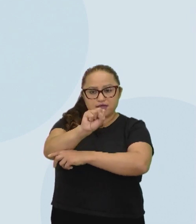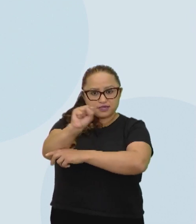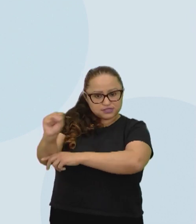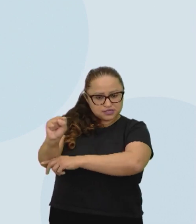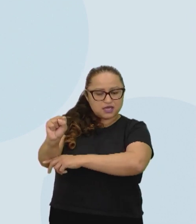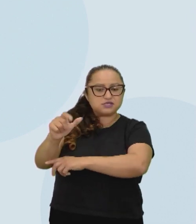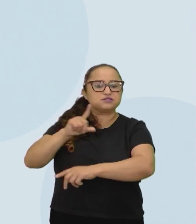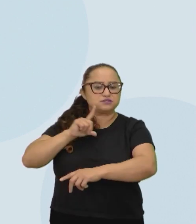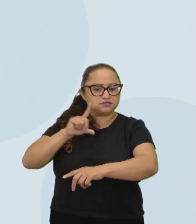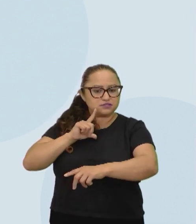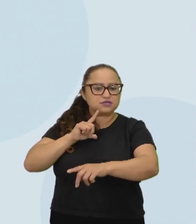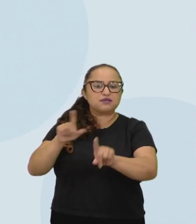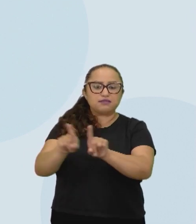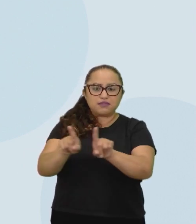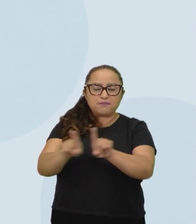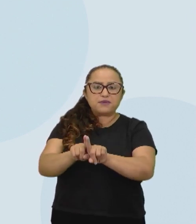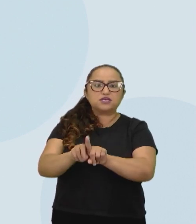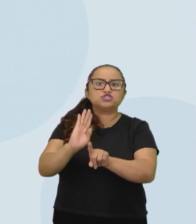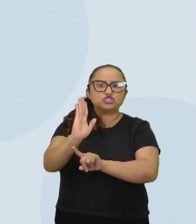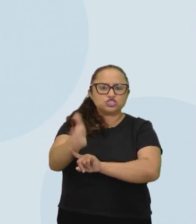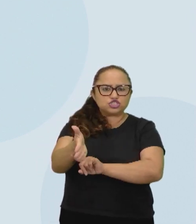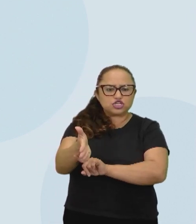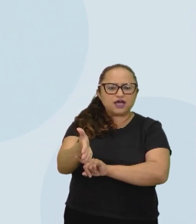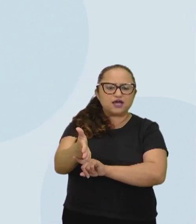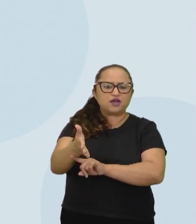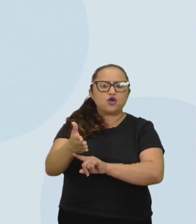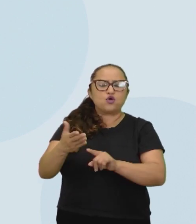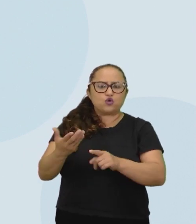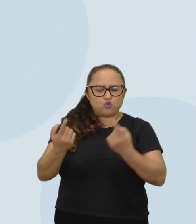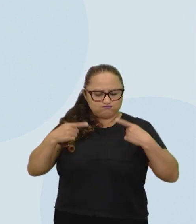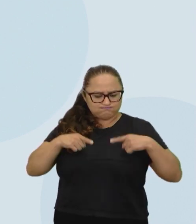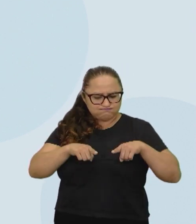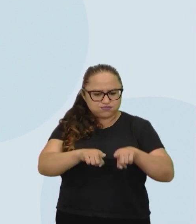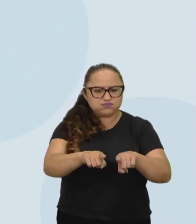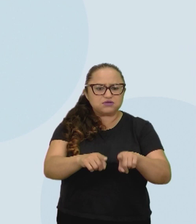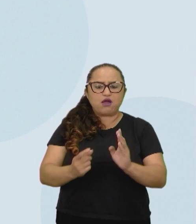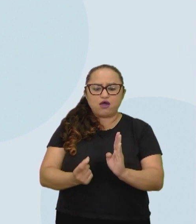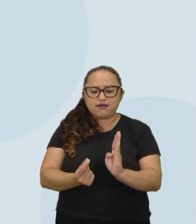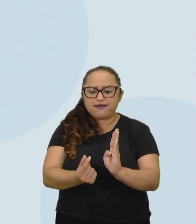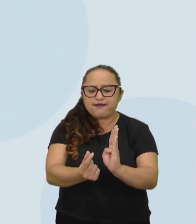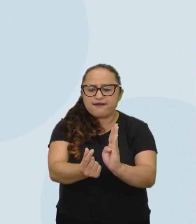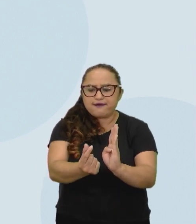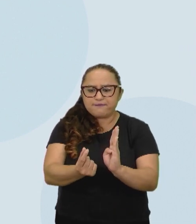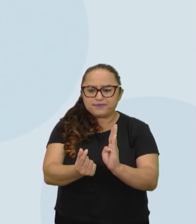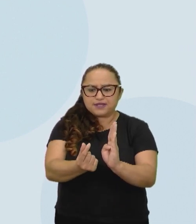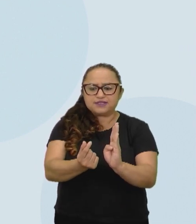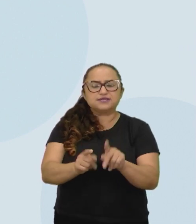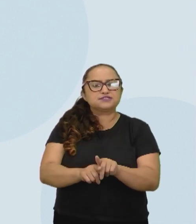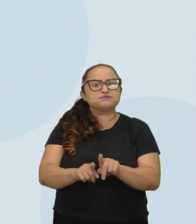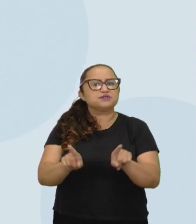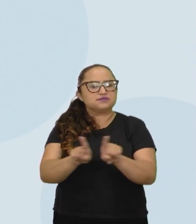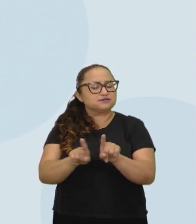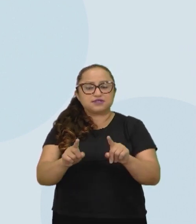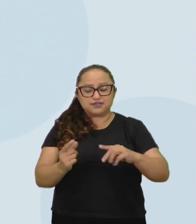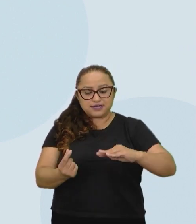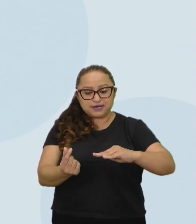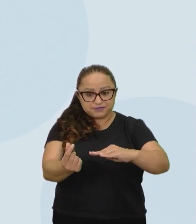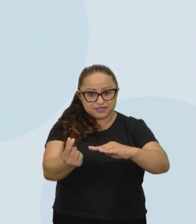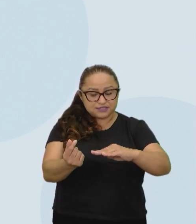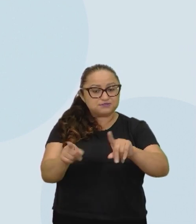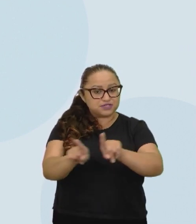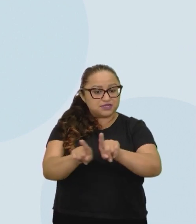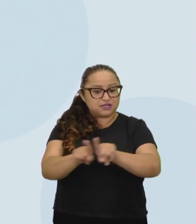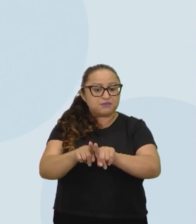distintos, né? Os Estados Unidos com alinhamento capitalista, a União Soviética aí com uma